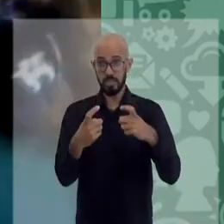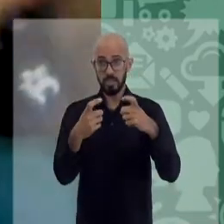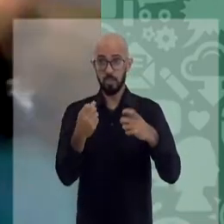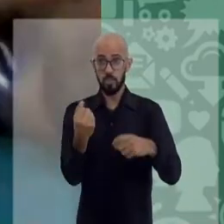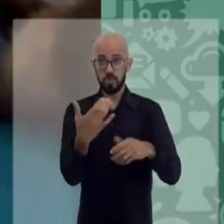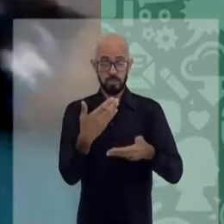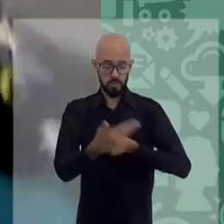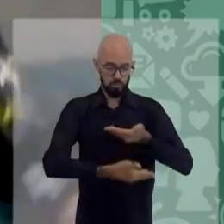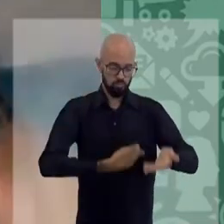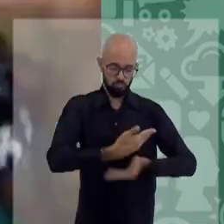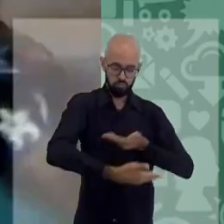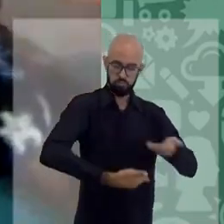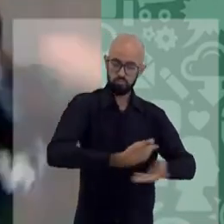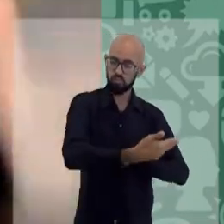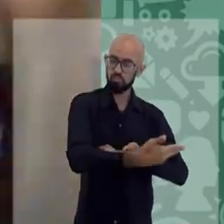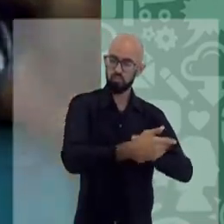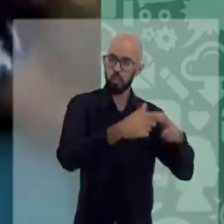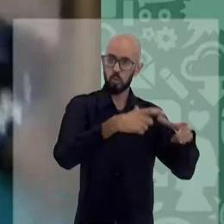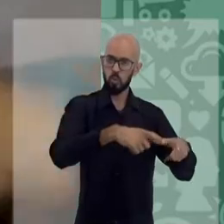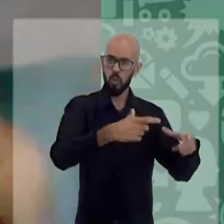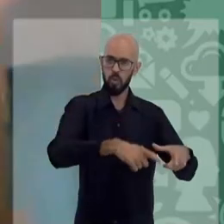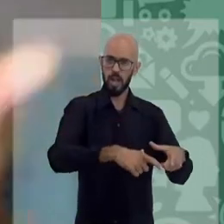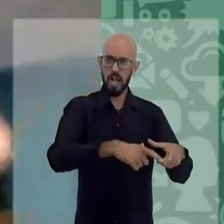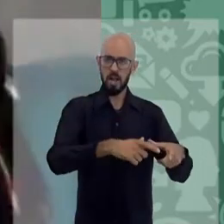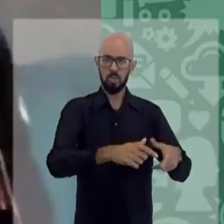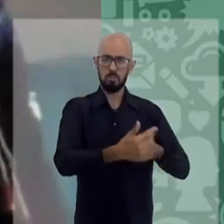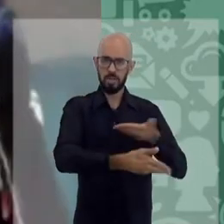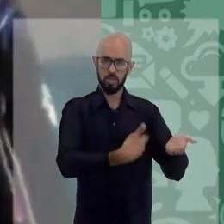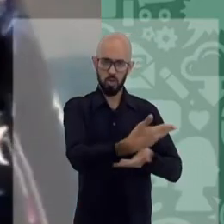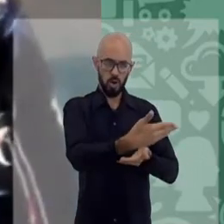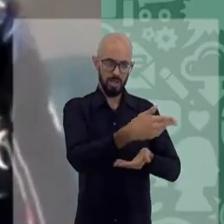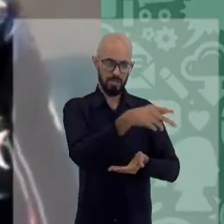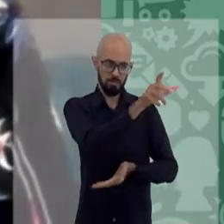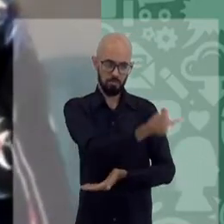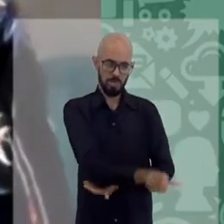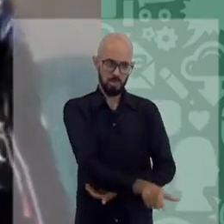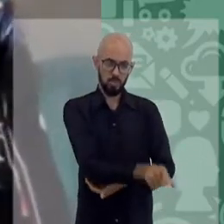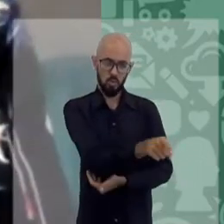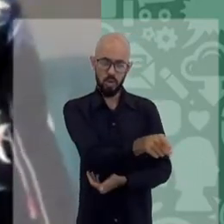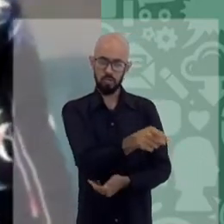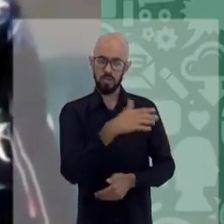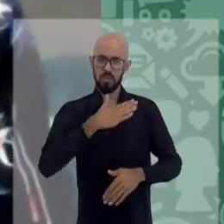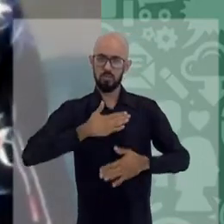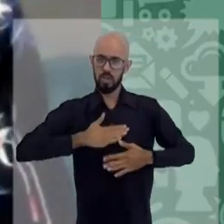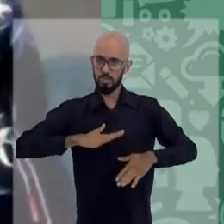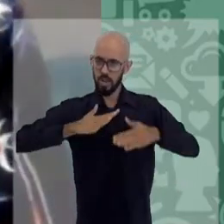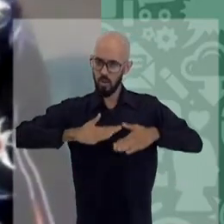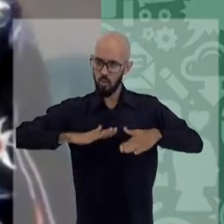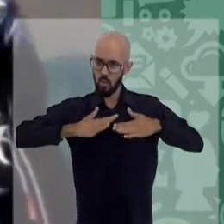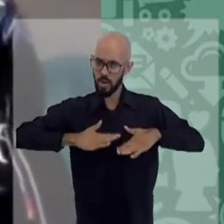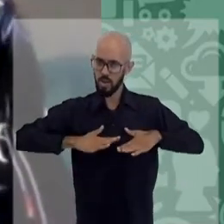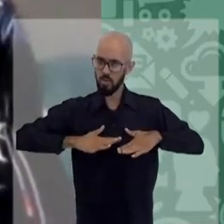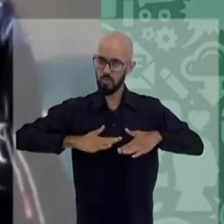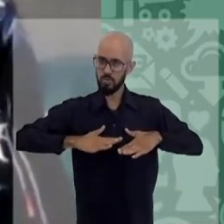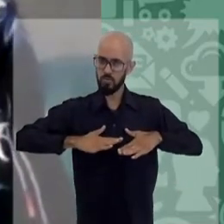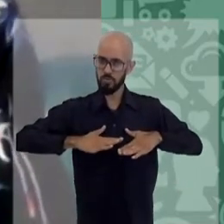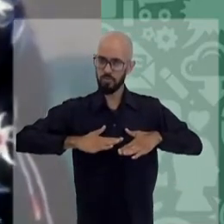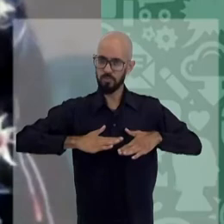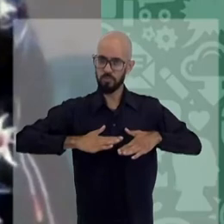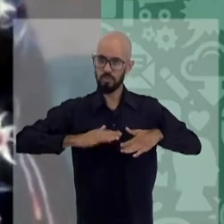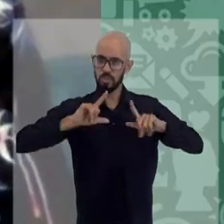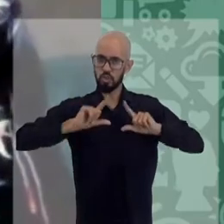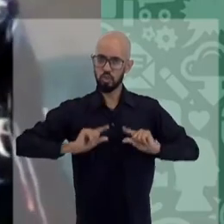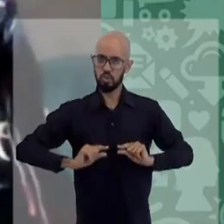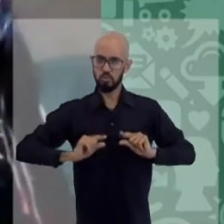está num espaço de convívio, de confiança, e numa troca interpessoal, você tende a dar uma amenizada. Você é muito